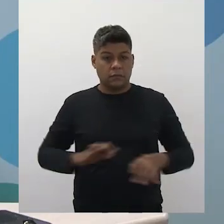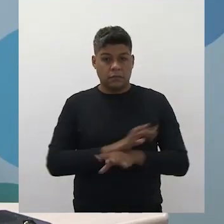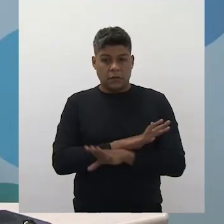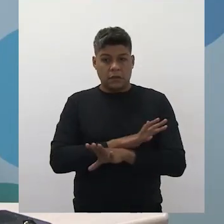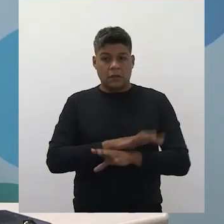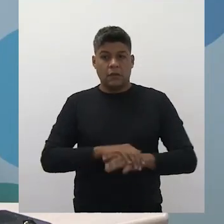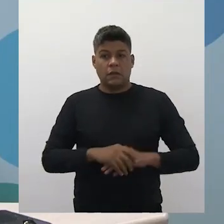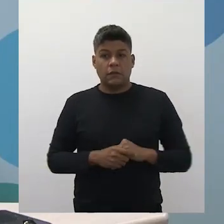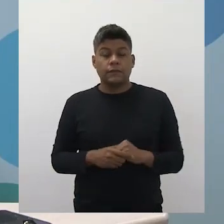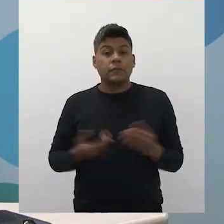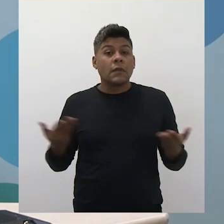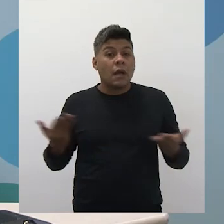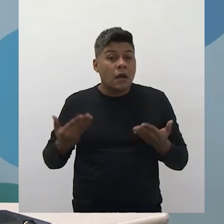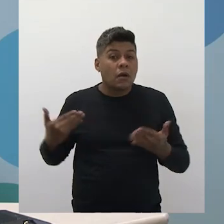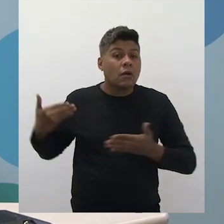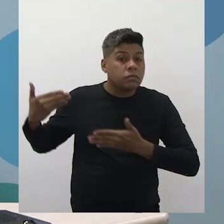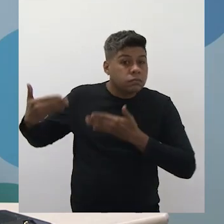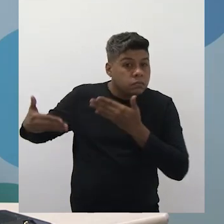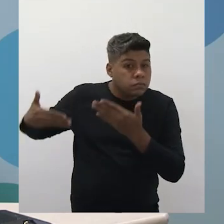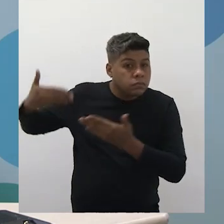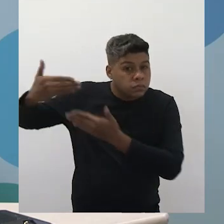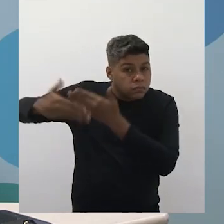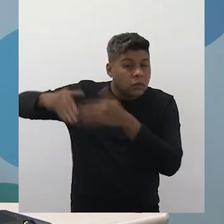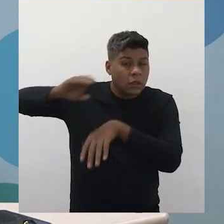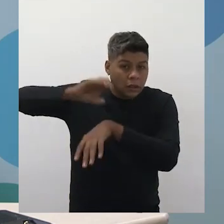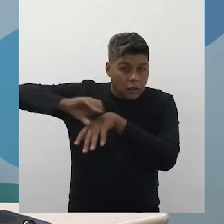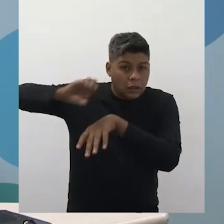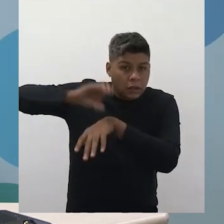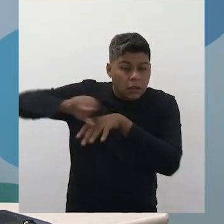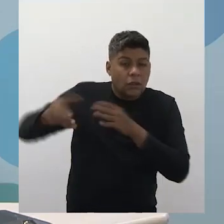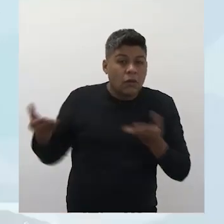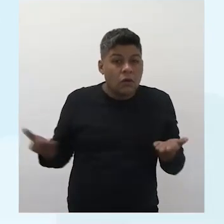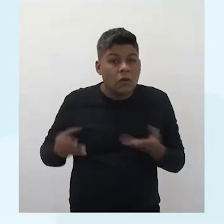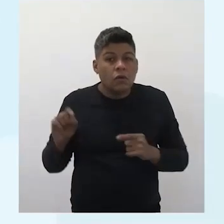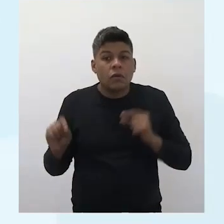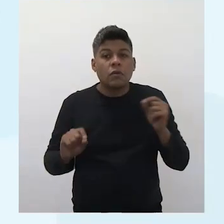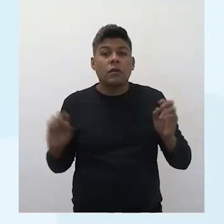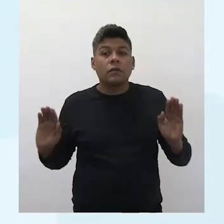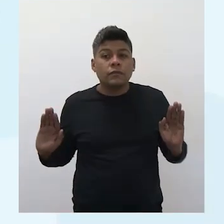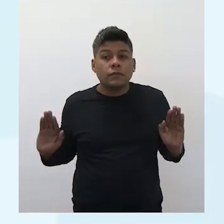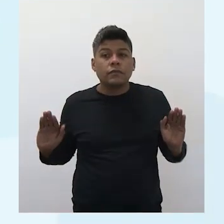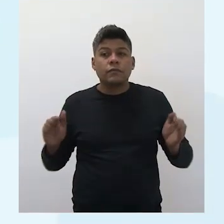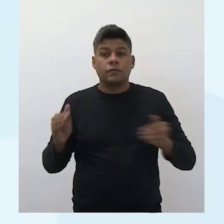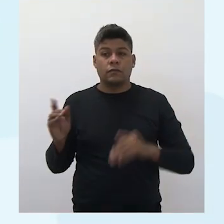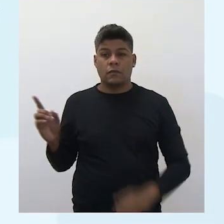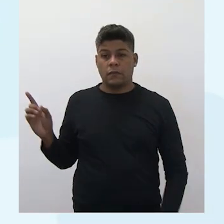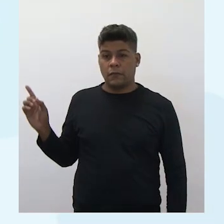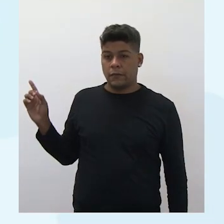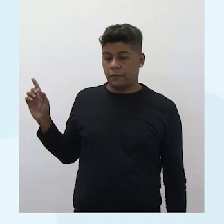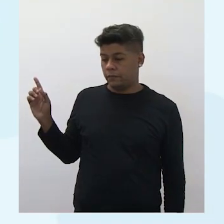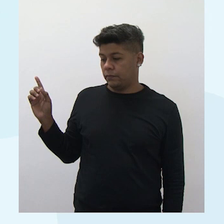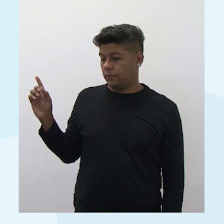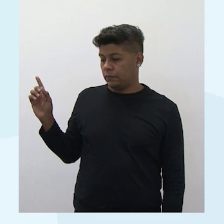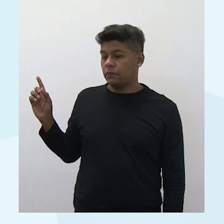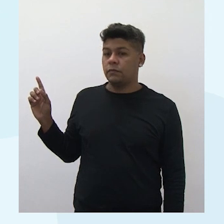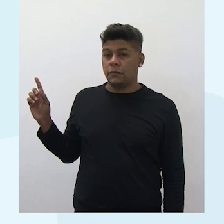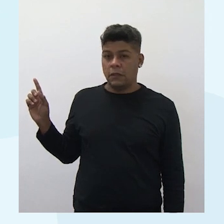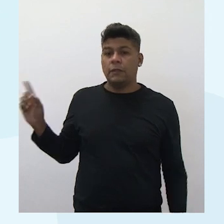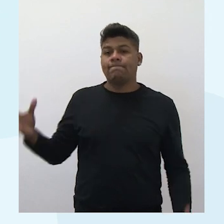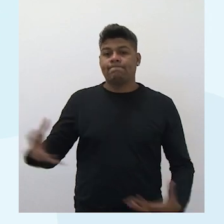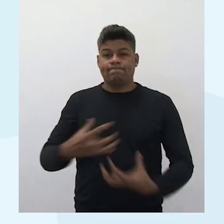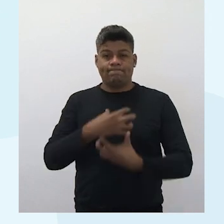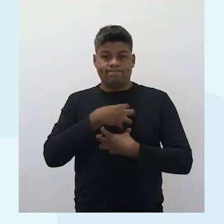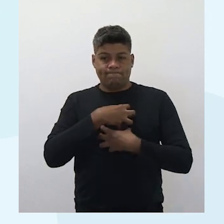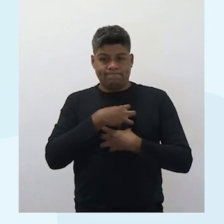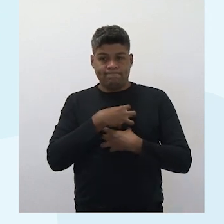ensino médio. Agora, o percurso desta formação de hoje está da seguinte forma. Por favor, nós temos a questão da